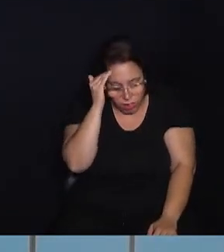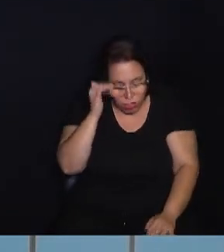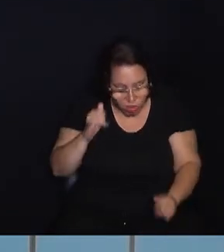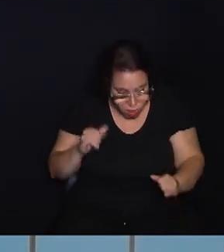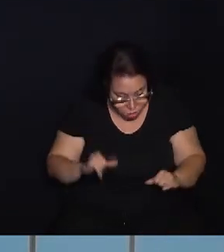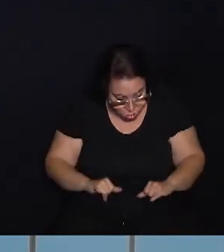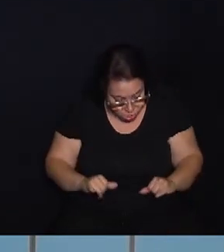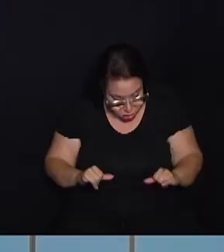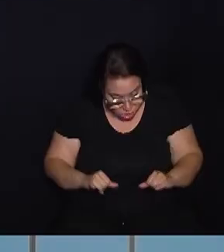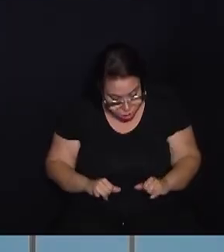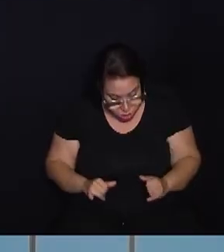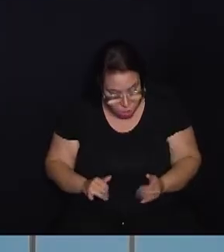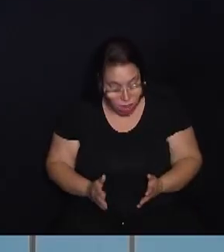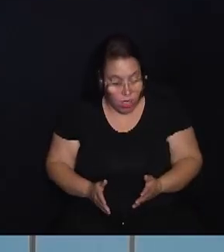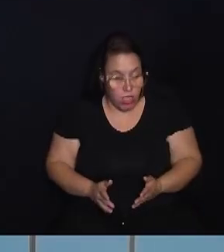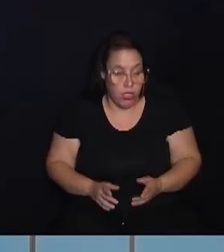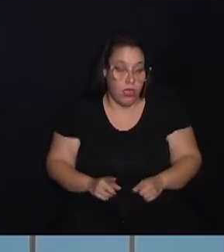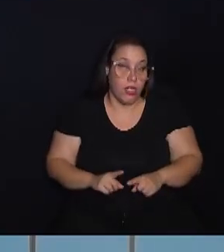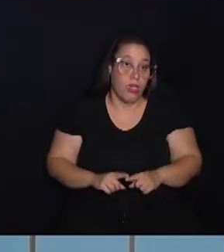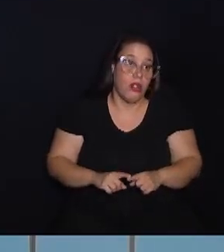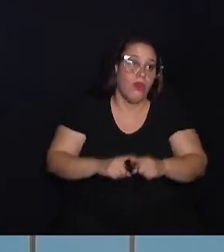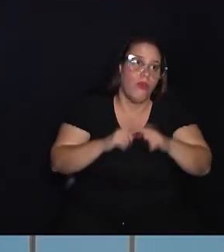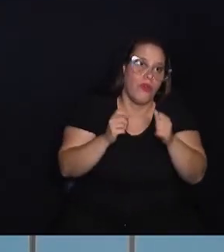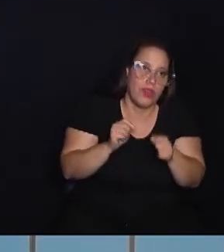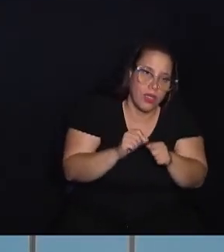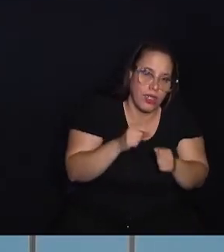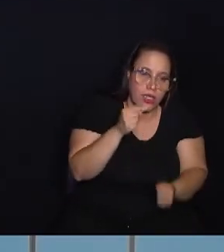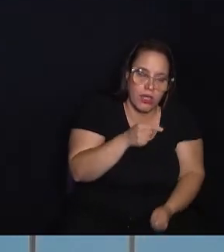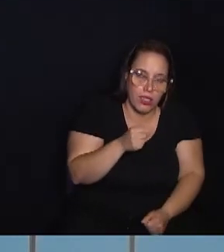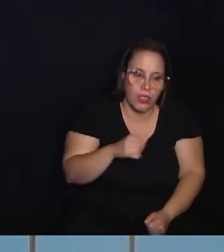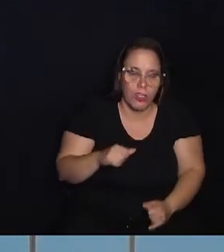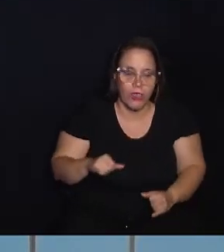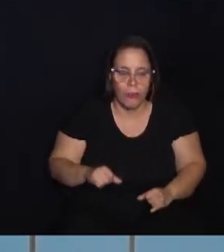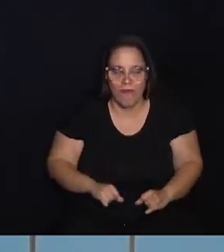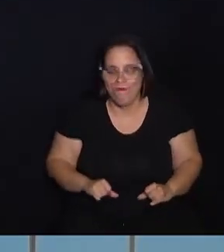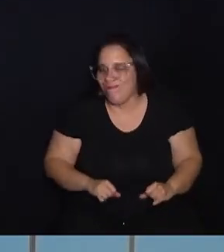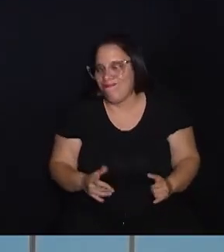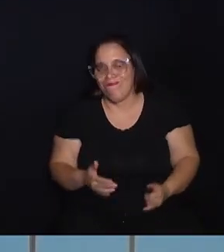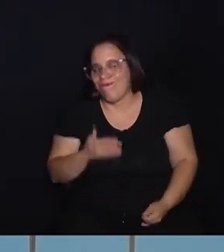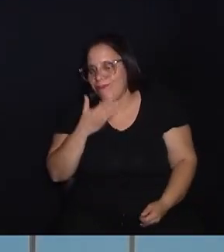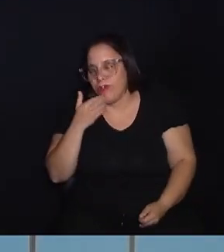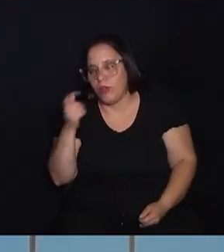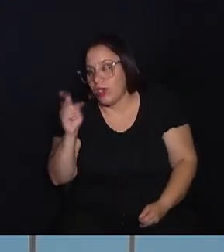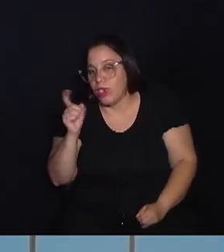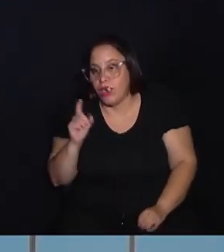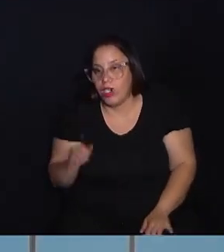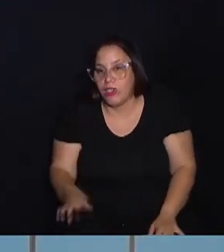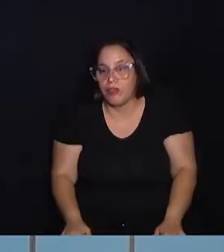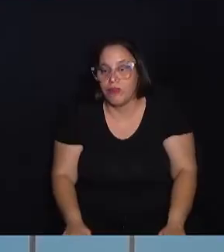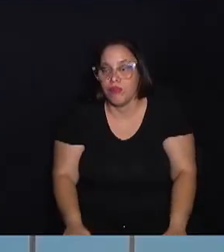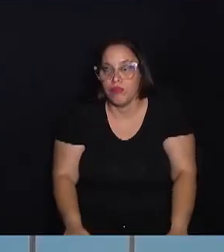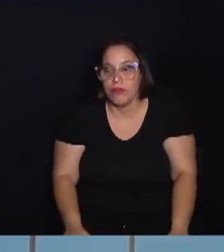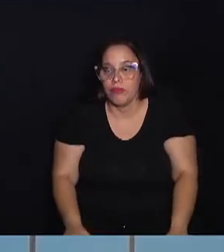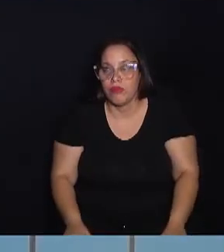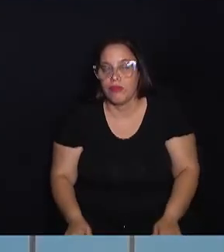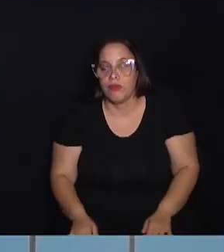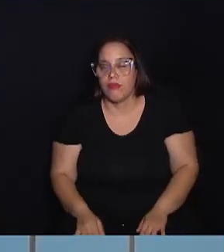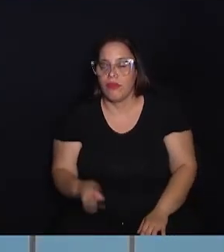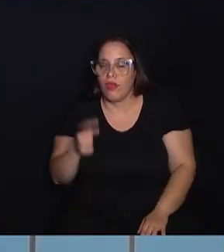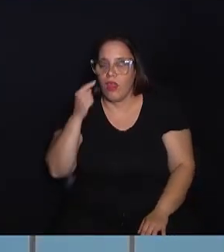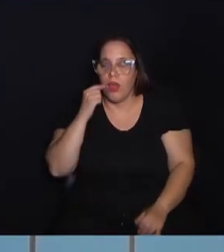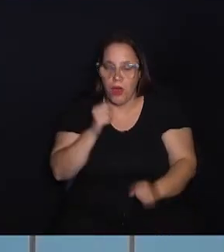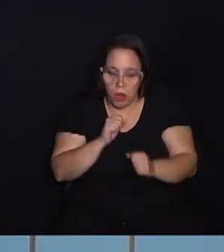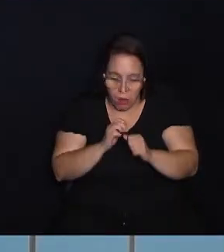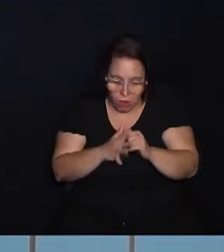sofrimento. Fala, se eu fizer assim, então não vou sofrer, vai ser melhor. Então eu enxergo isso e eu vejo a